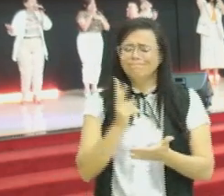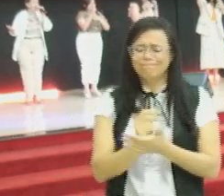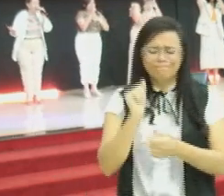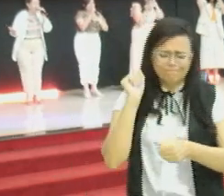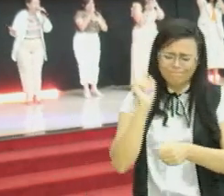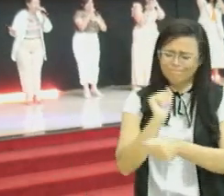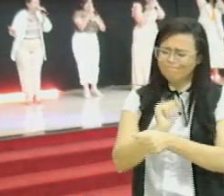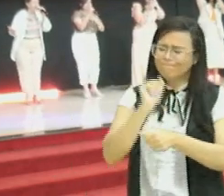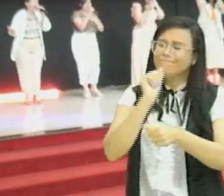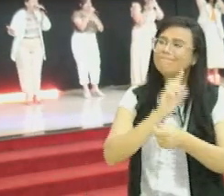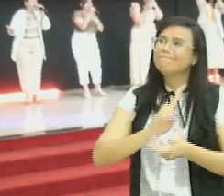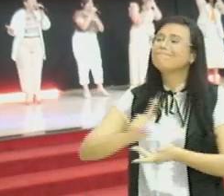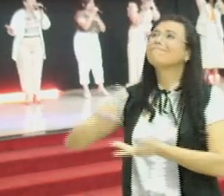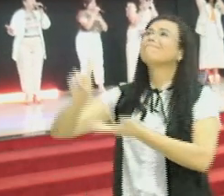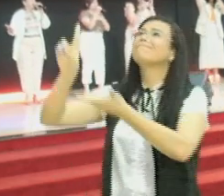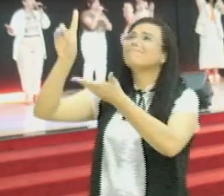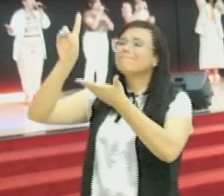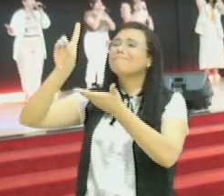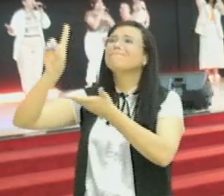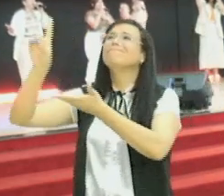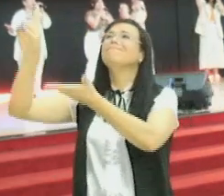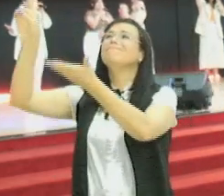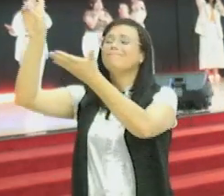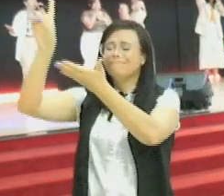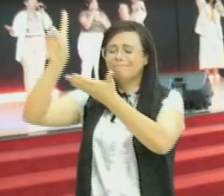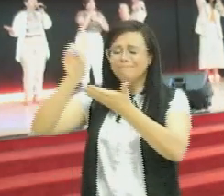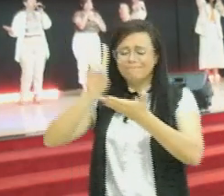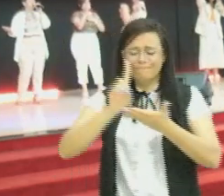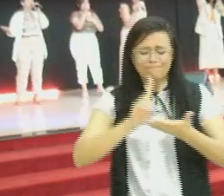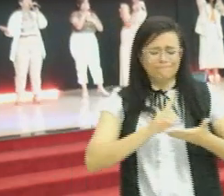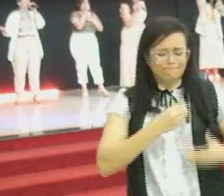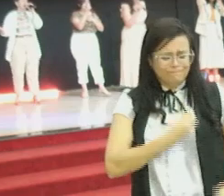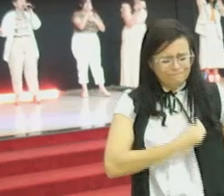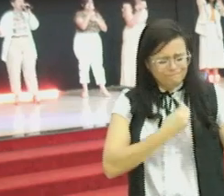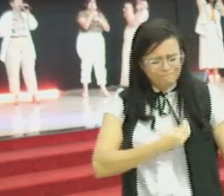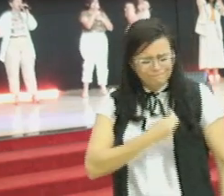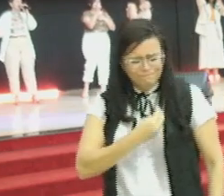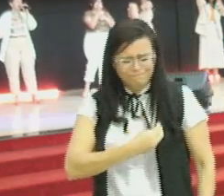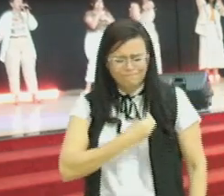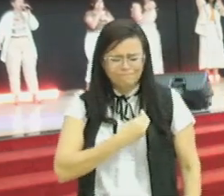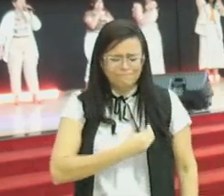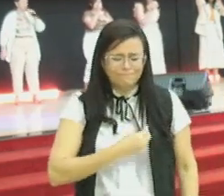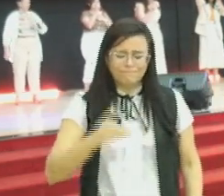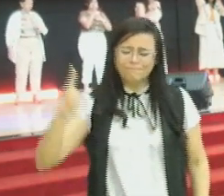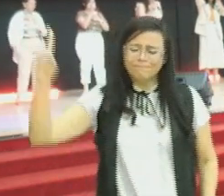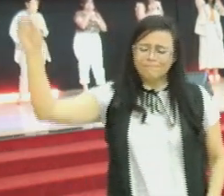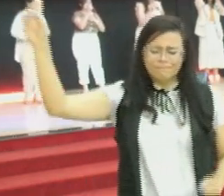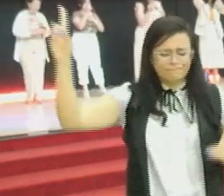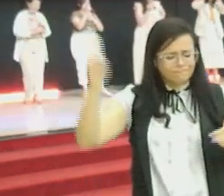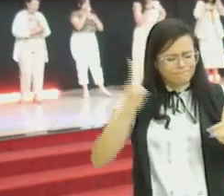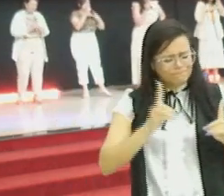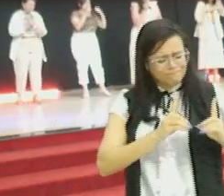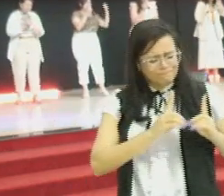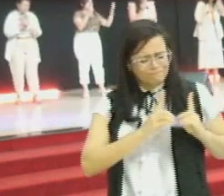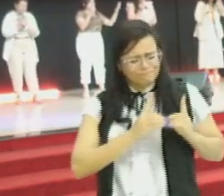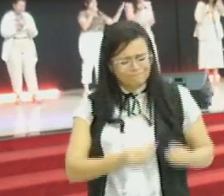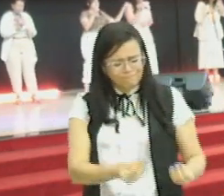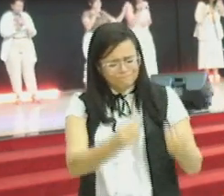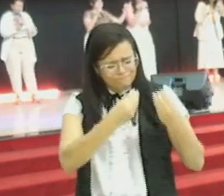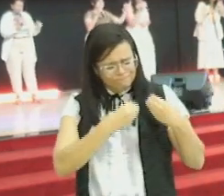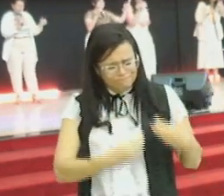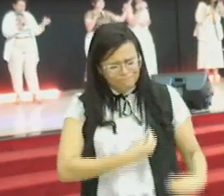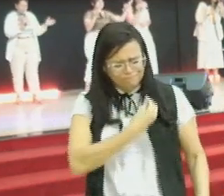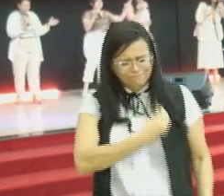a fonte da vida que me encontrou. És o